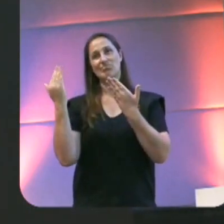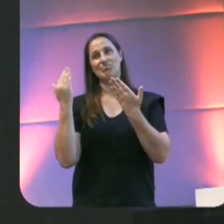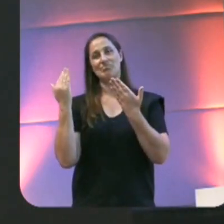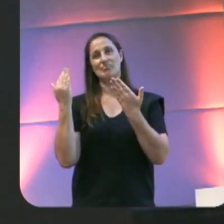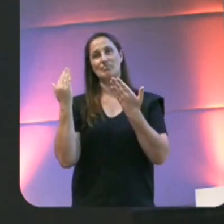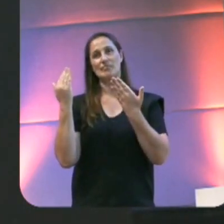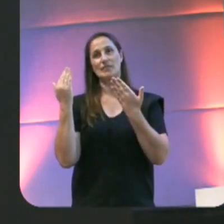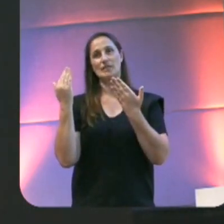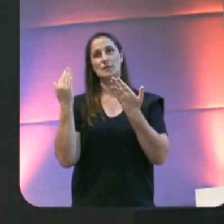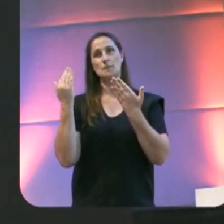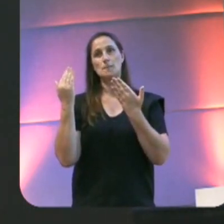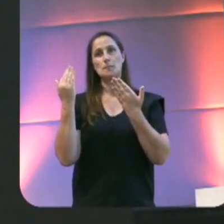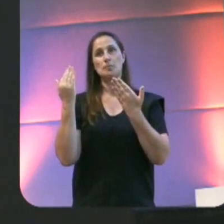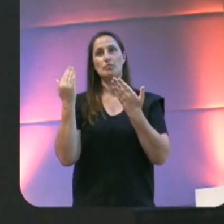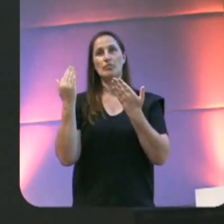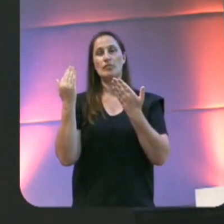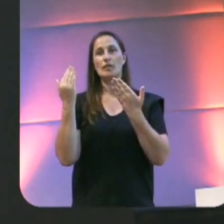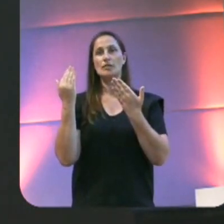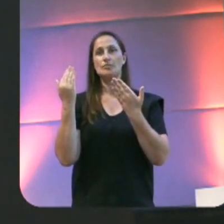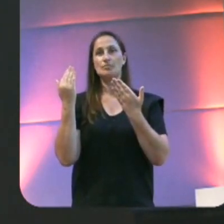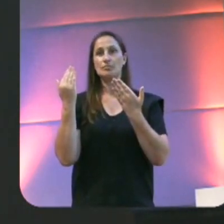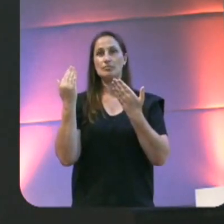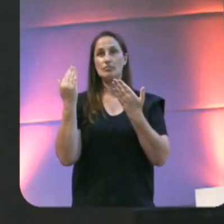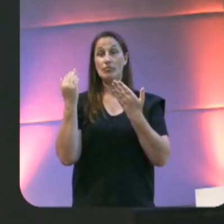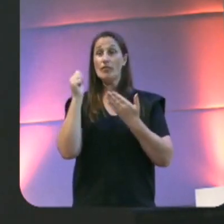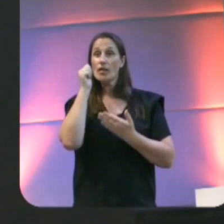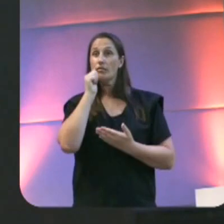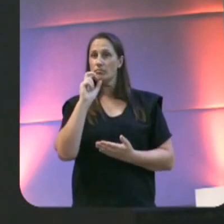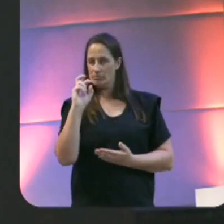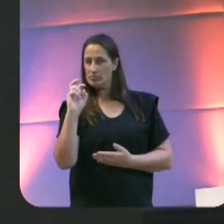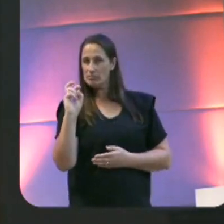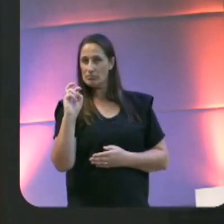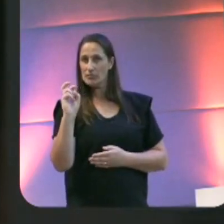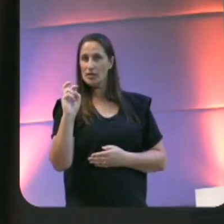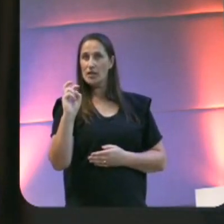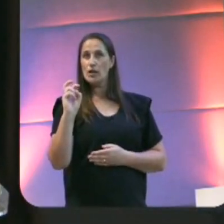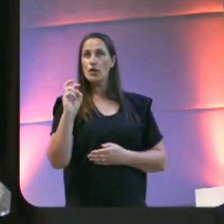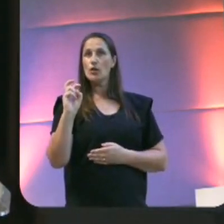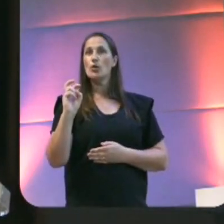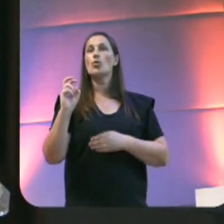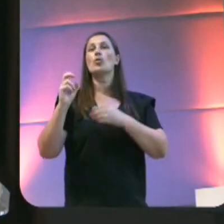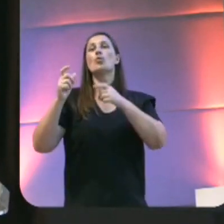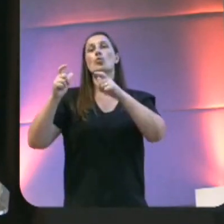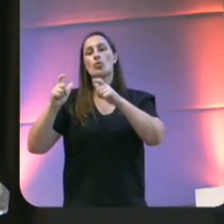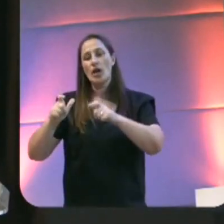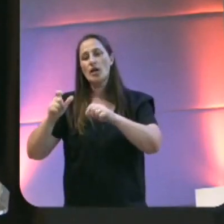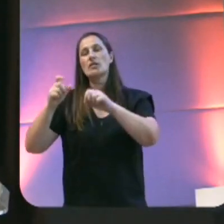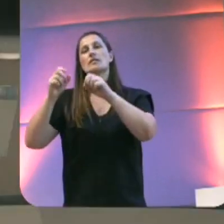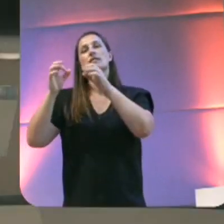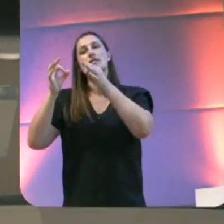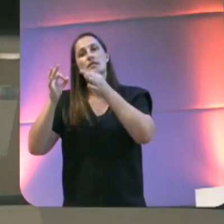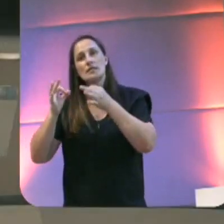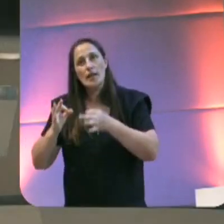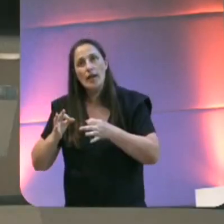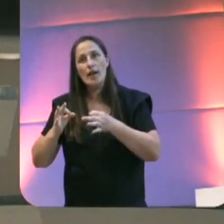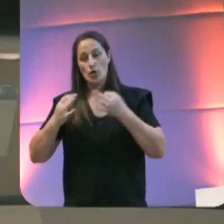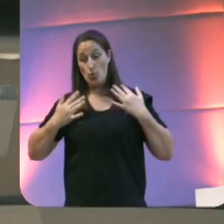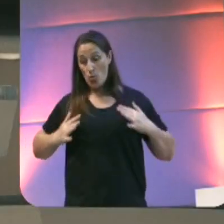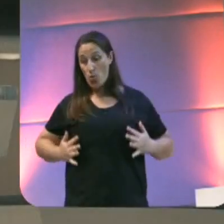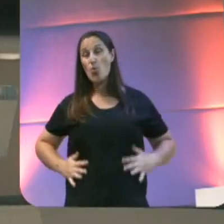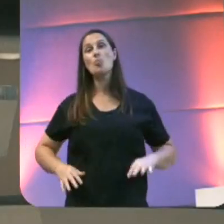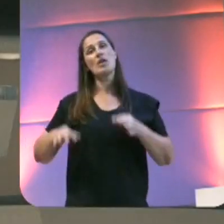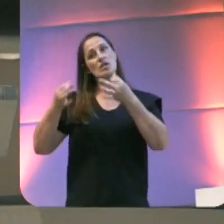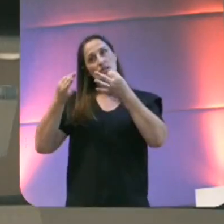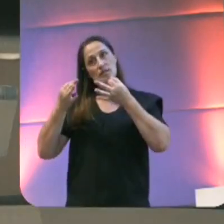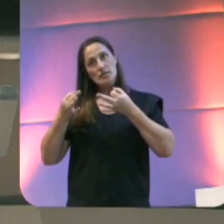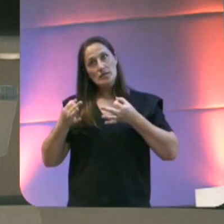sem juízo, pois ainda que elas estivessem no lugar certo, na hora certa, com as roupas